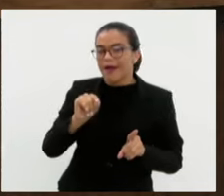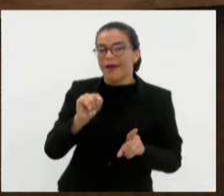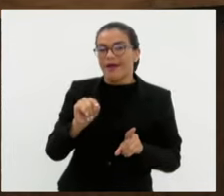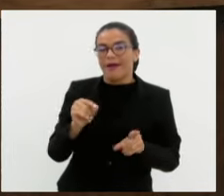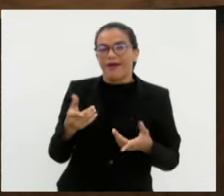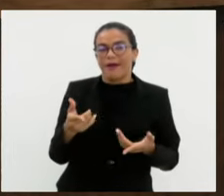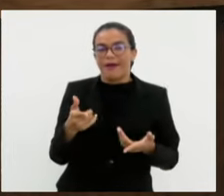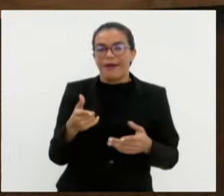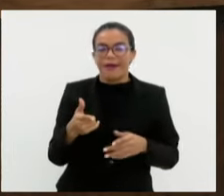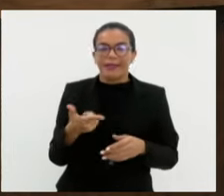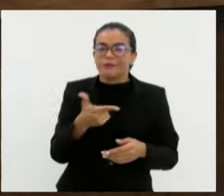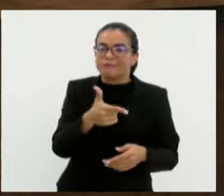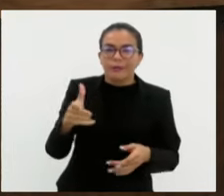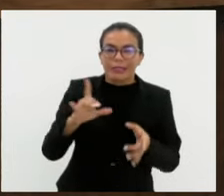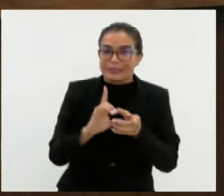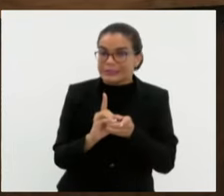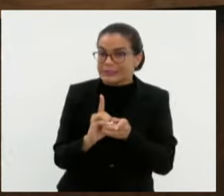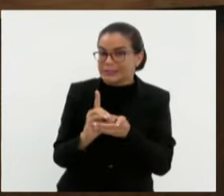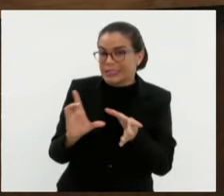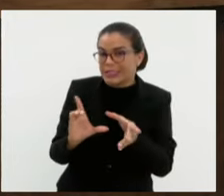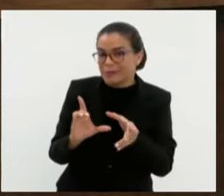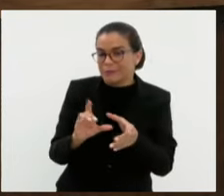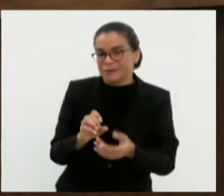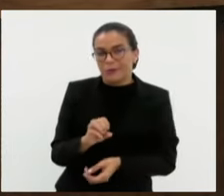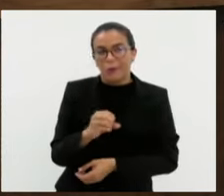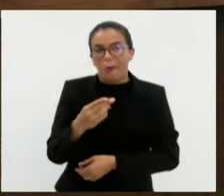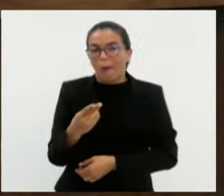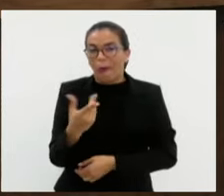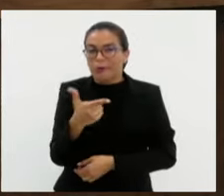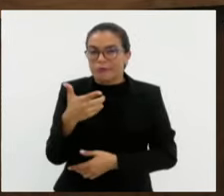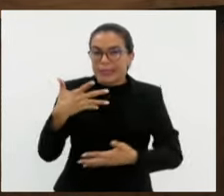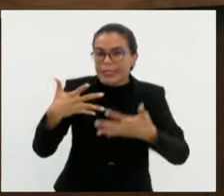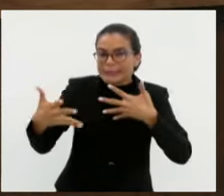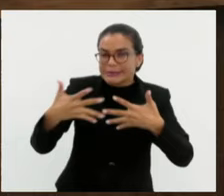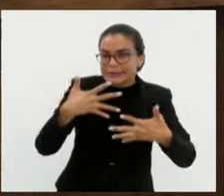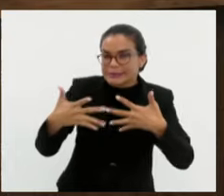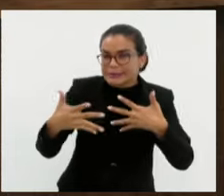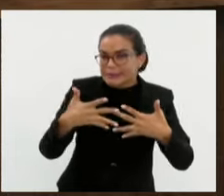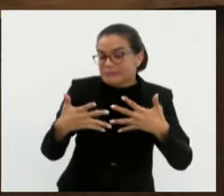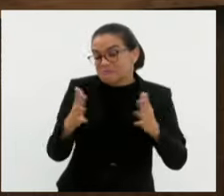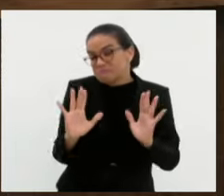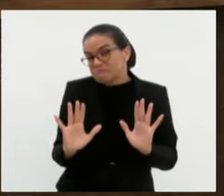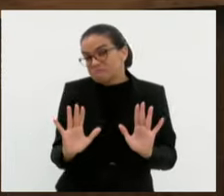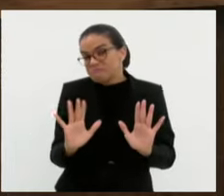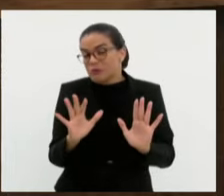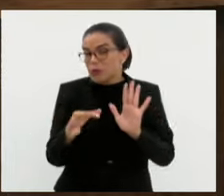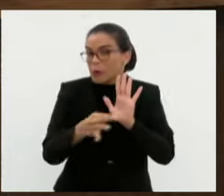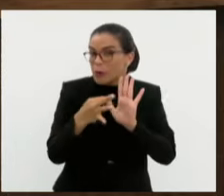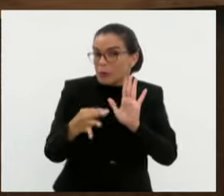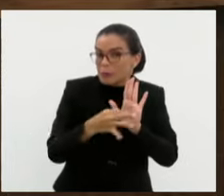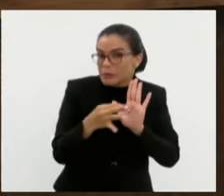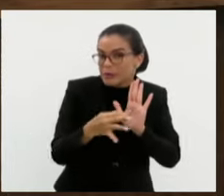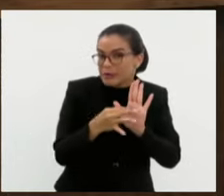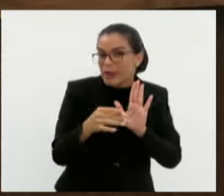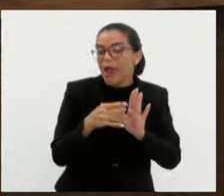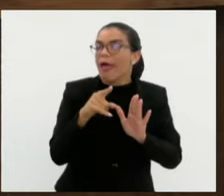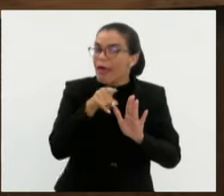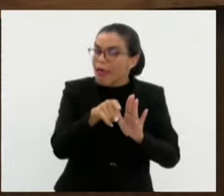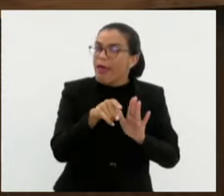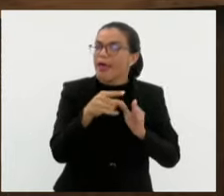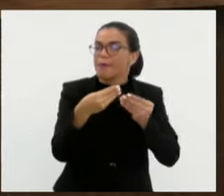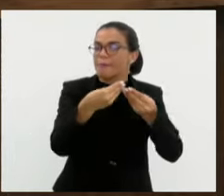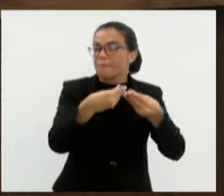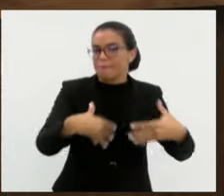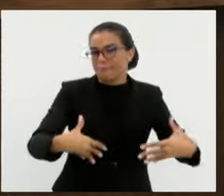sendo antidemocrática ou não está sendo transparente, o parecer é pela